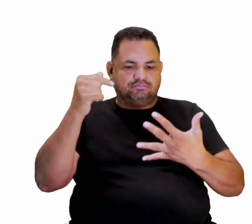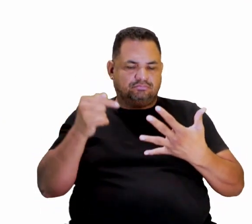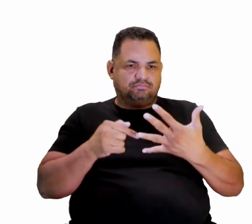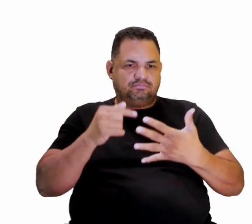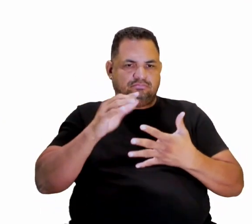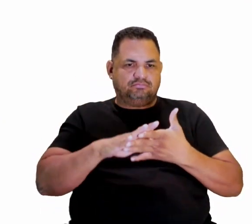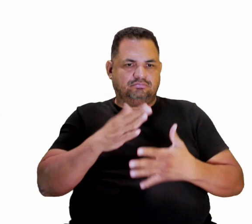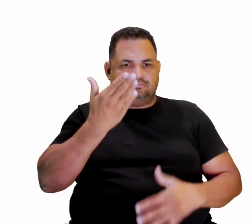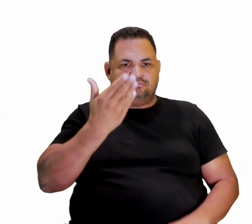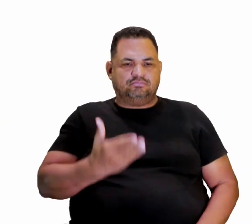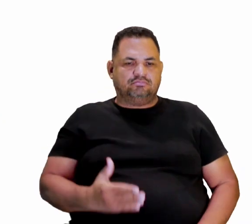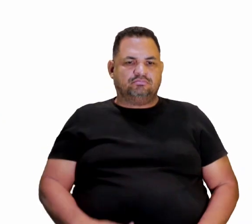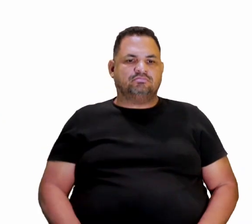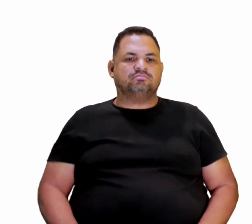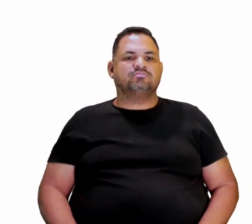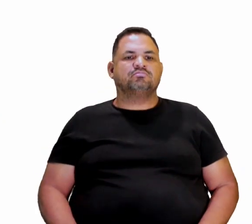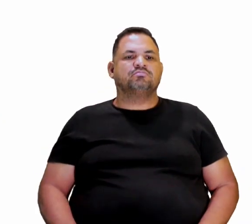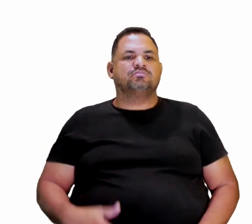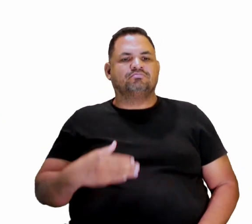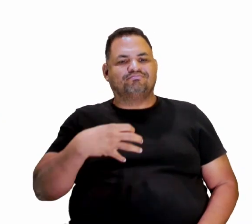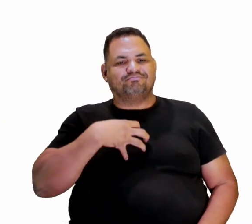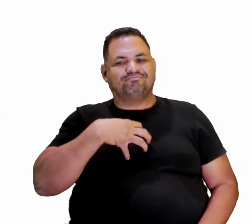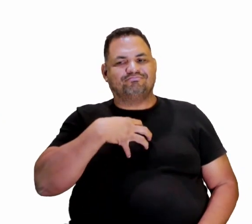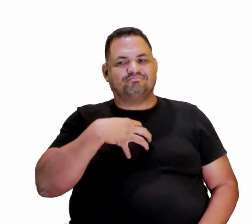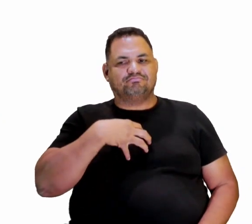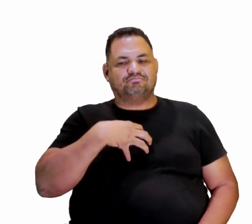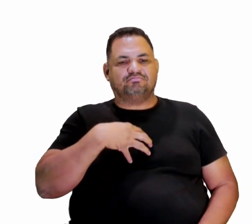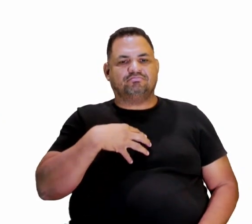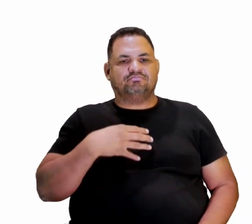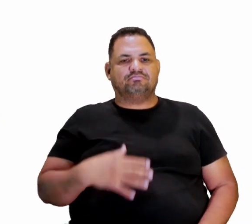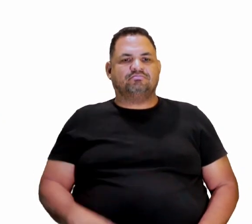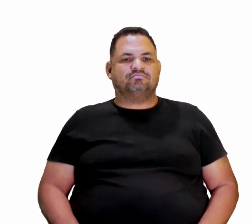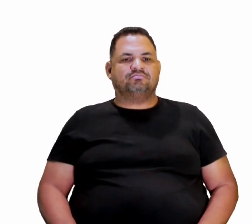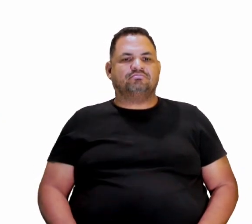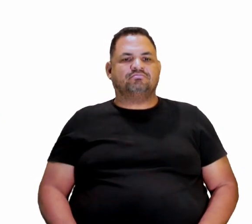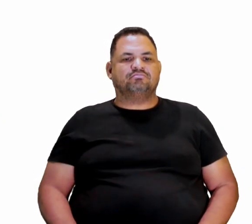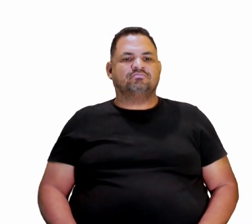feel, que eu me sinto o quê? Sick,